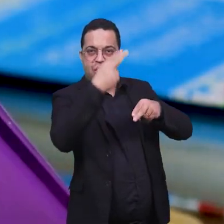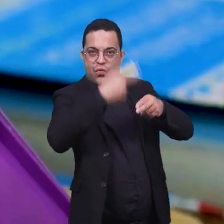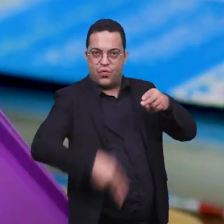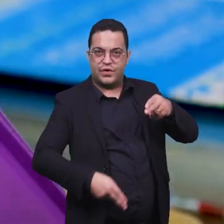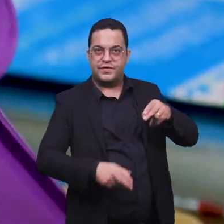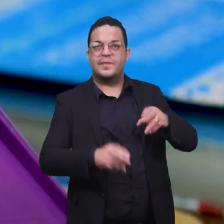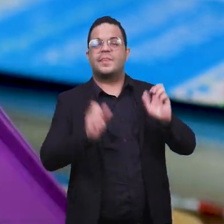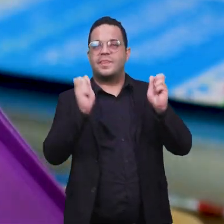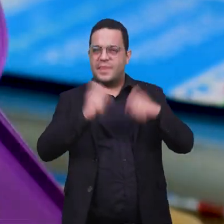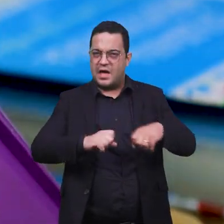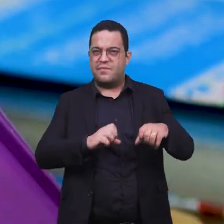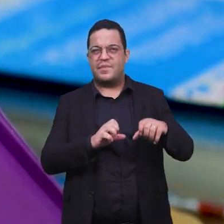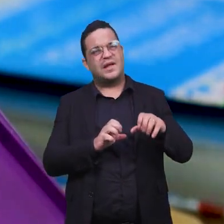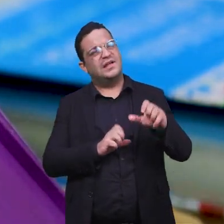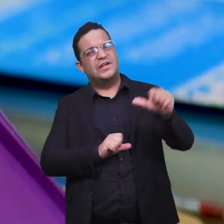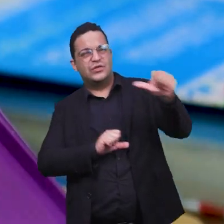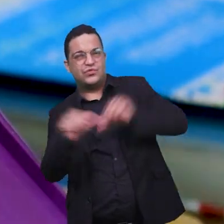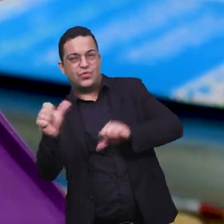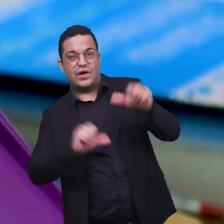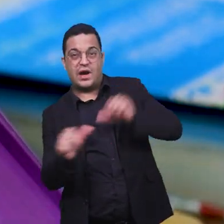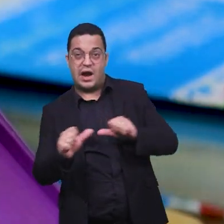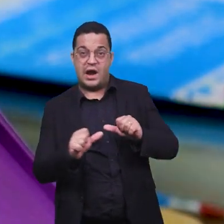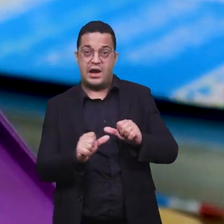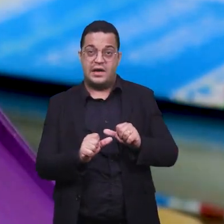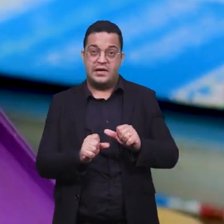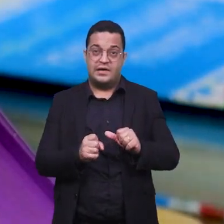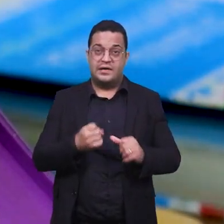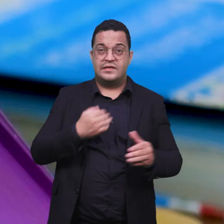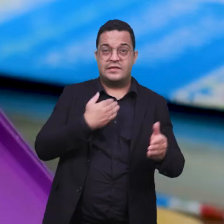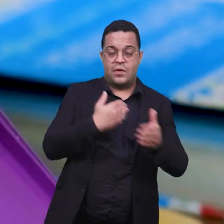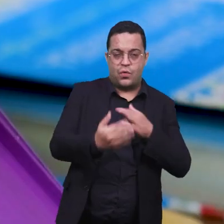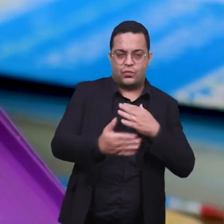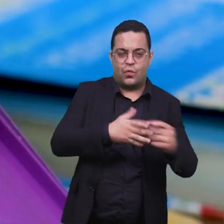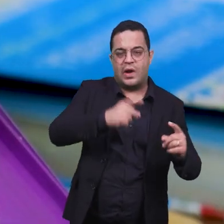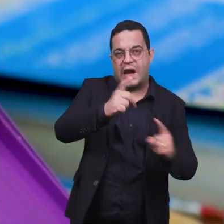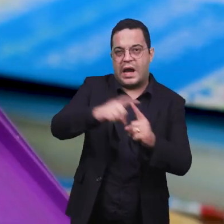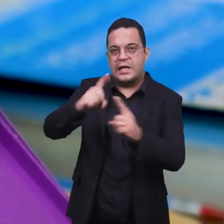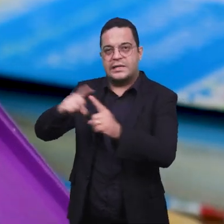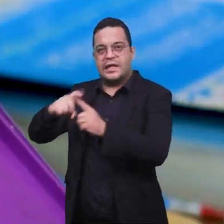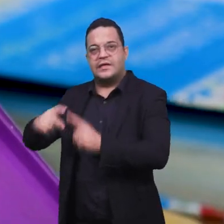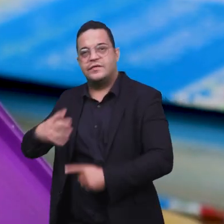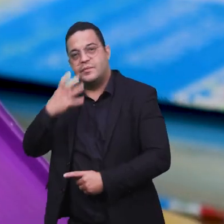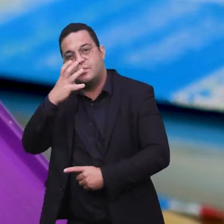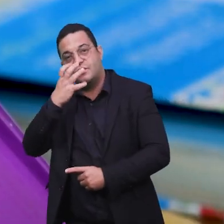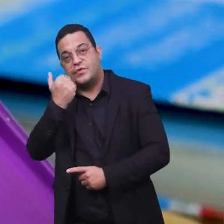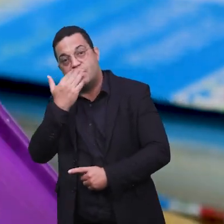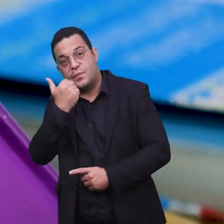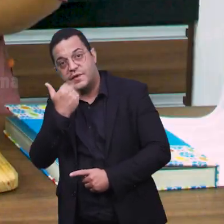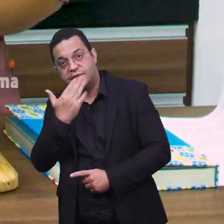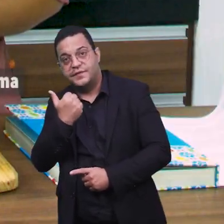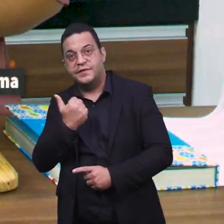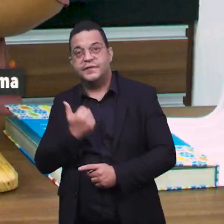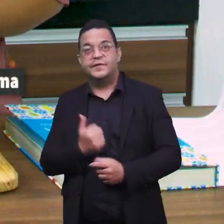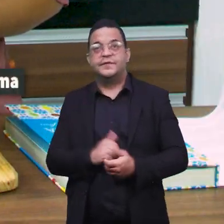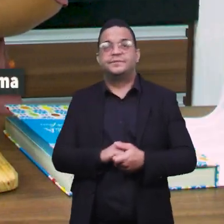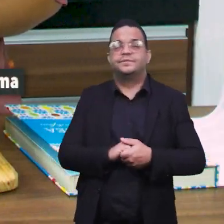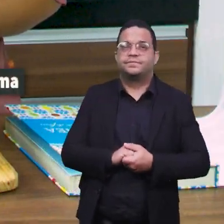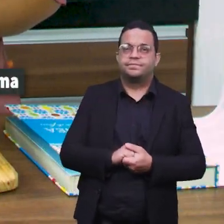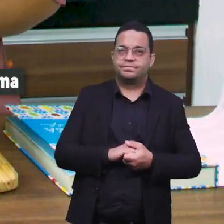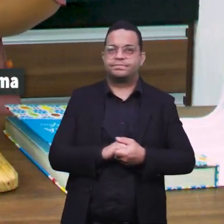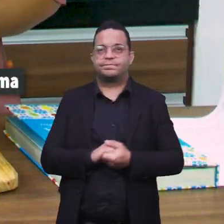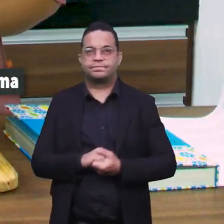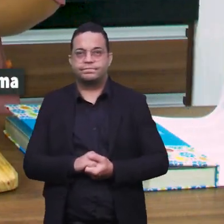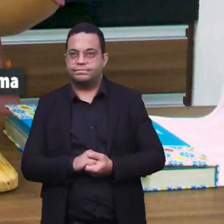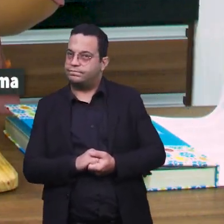vou vir fácil, ó, para um lado, para o outro, coisa de minutinhos. Eu tenho vinagrete